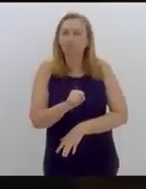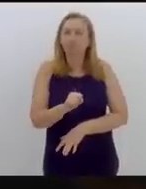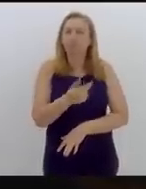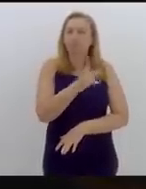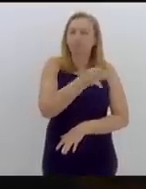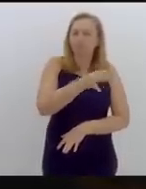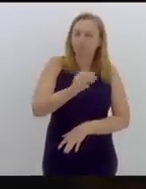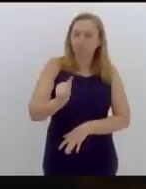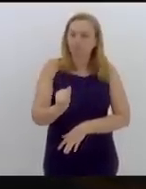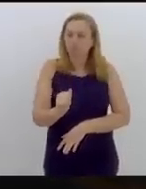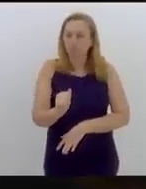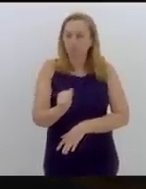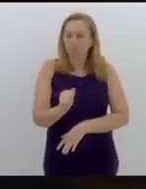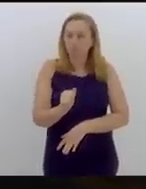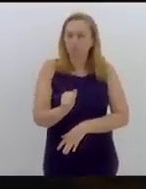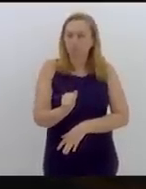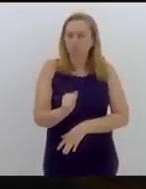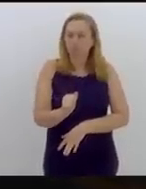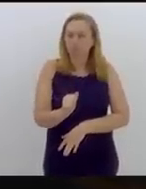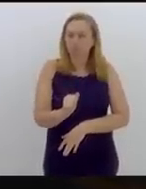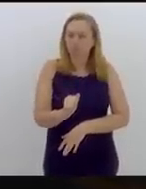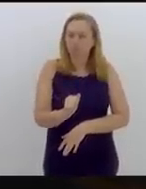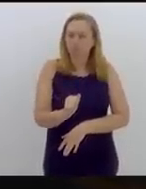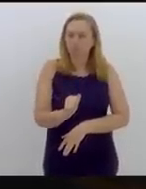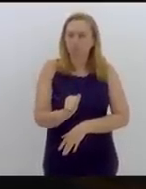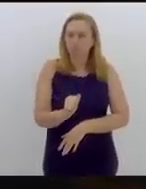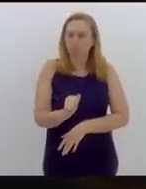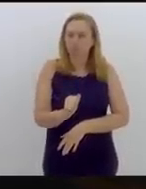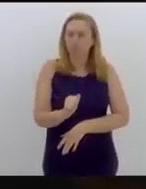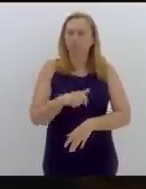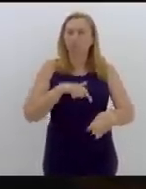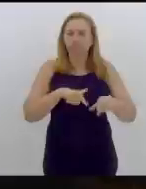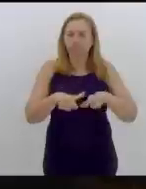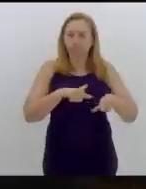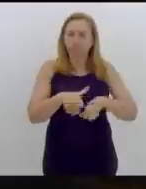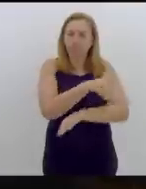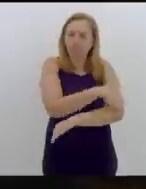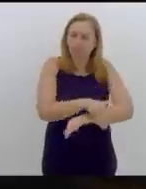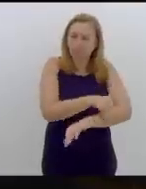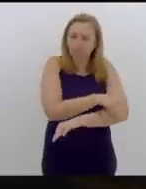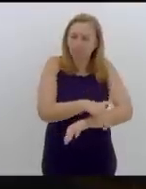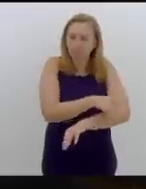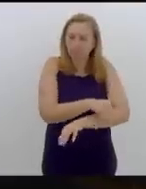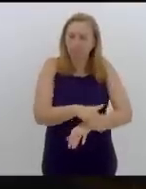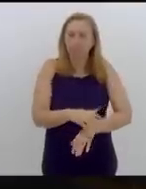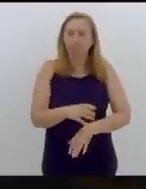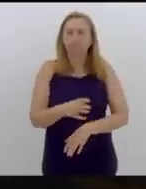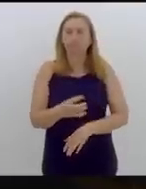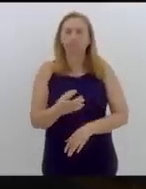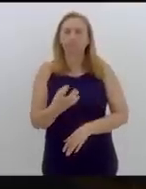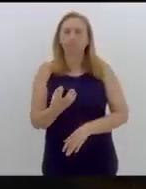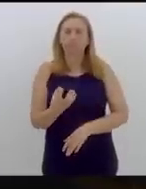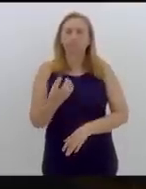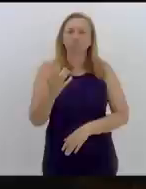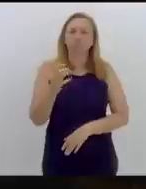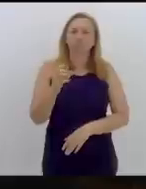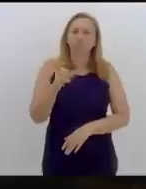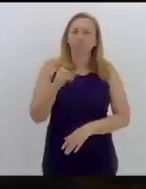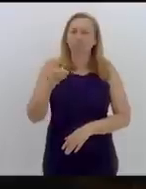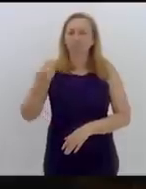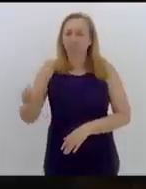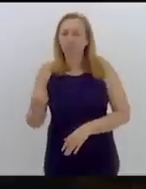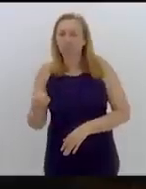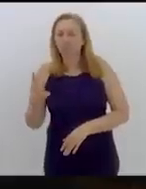o Praça que tá hoje extensivamente trabalhando nas ruas numa rádio patrulha em condições